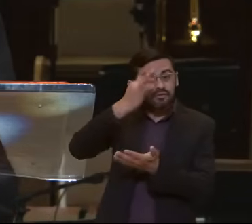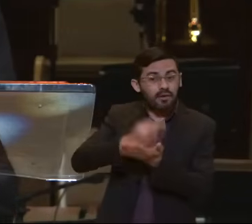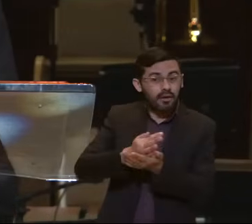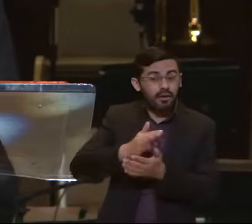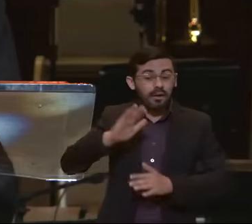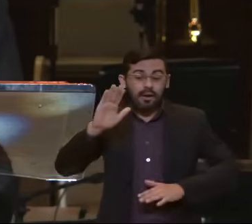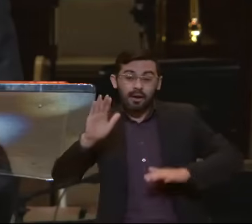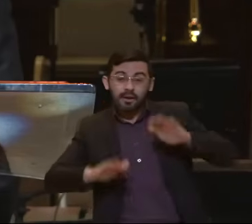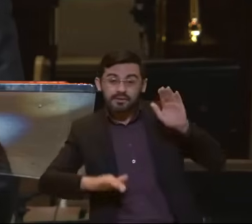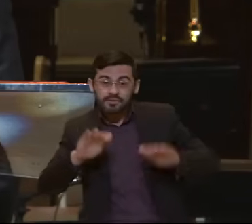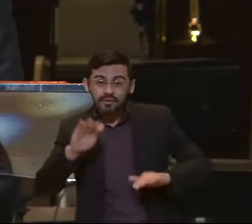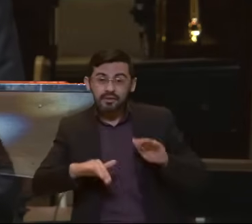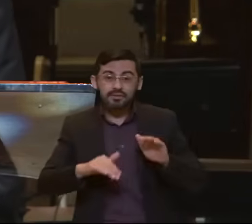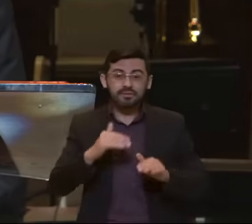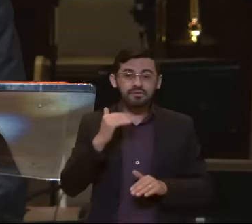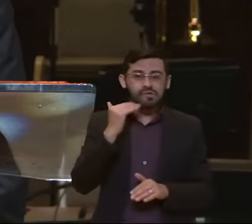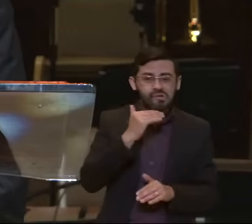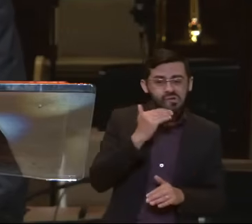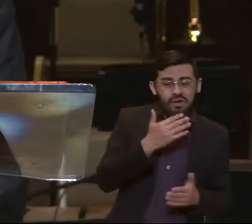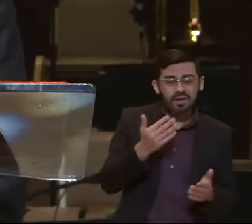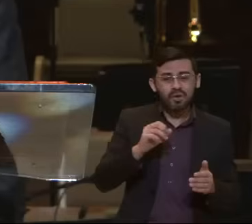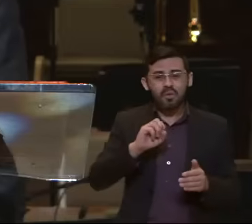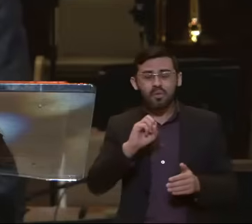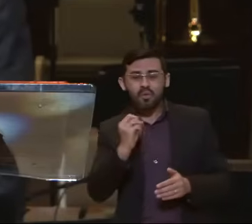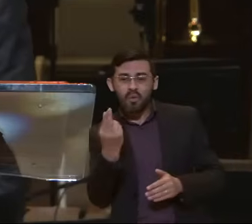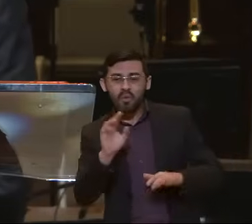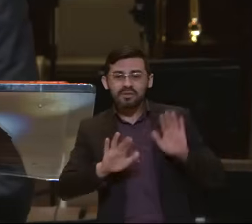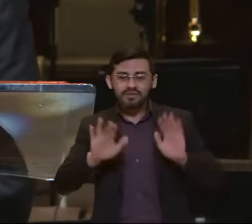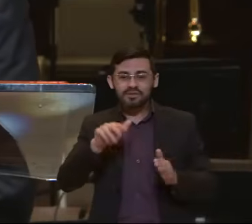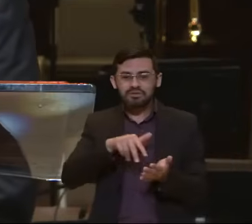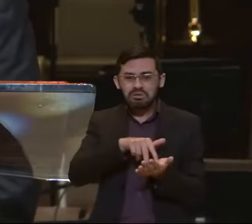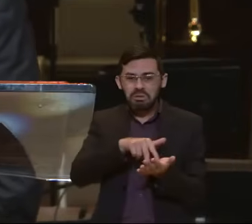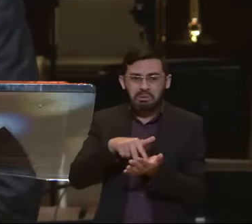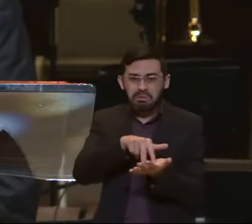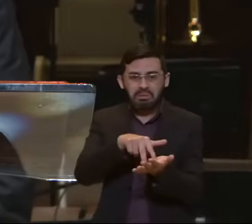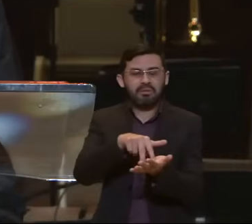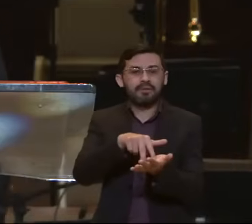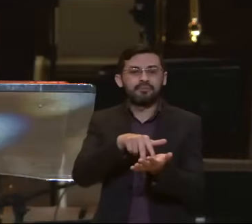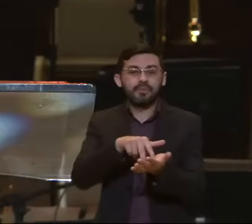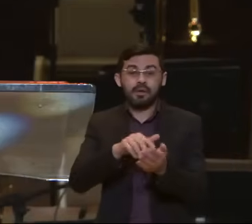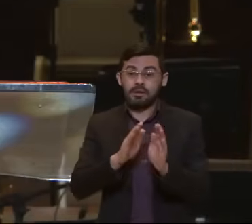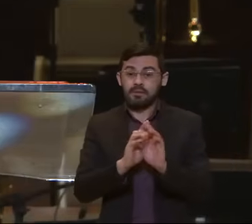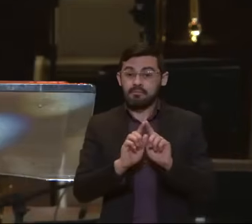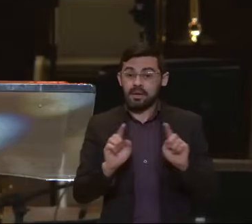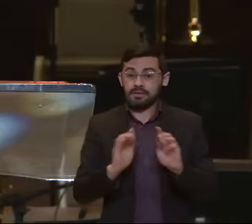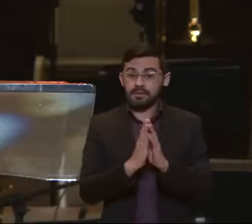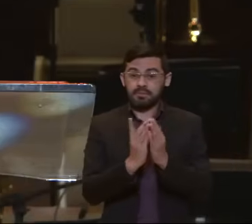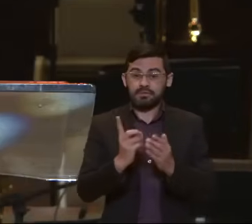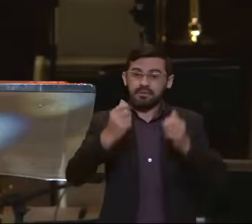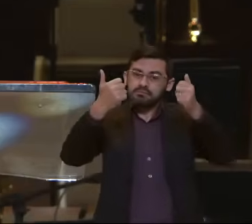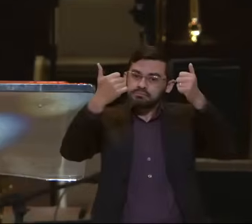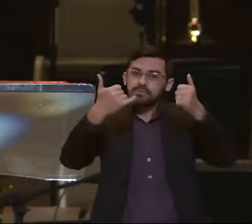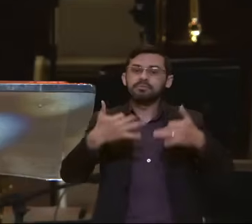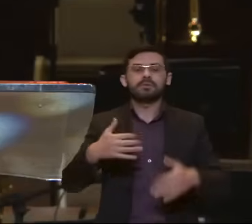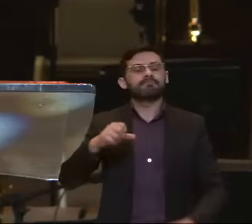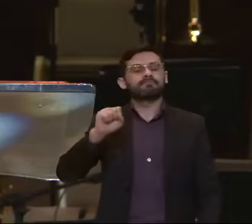seja deficiente e insuficiente? E a Bíblia vai nos dizer que